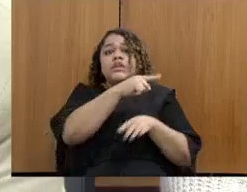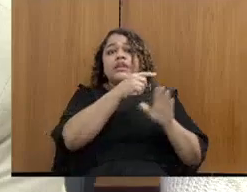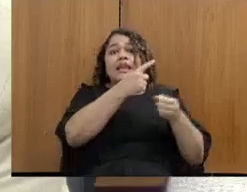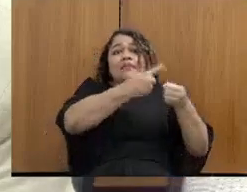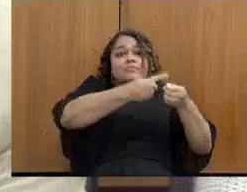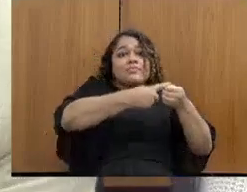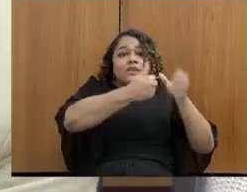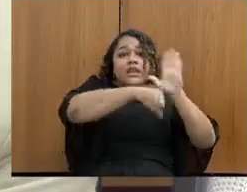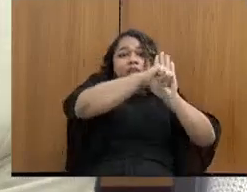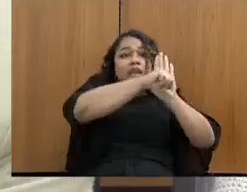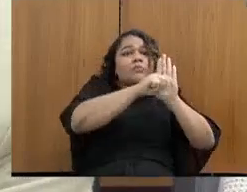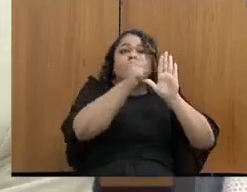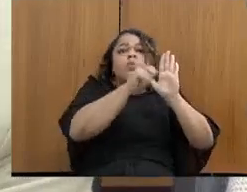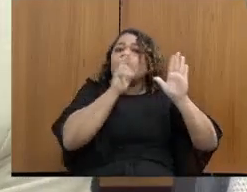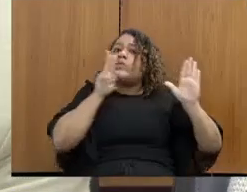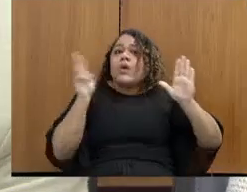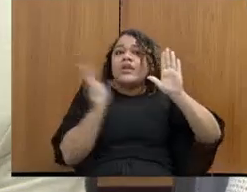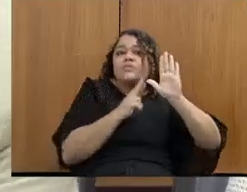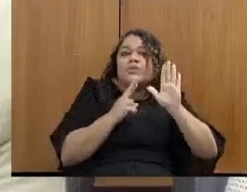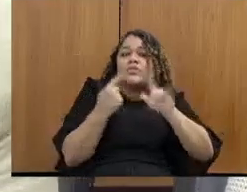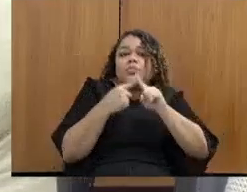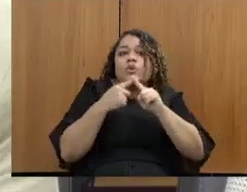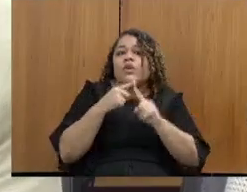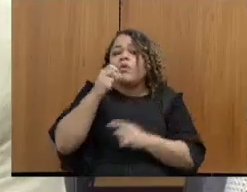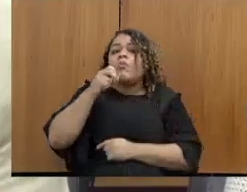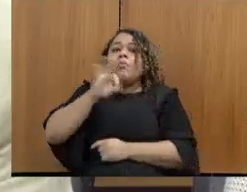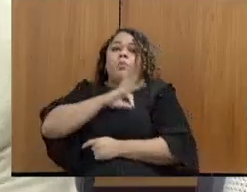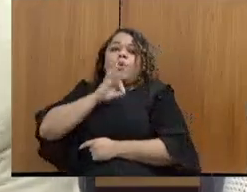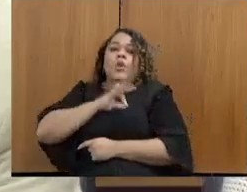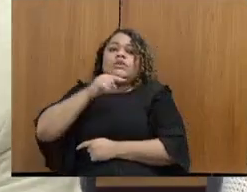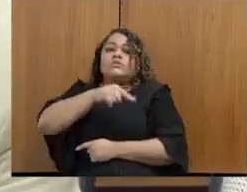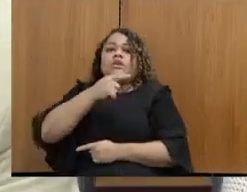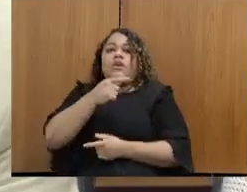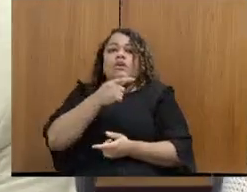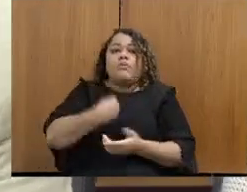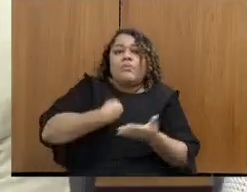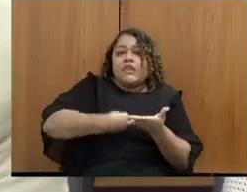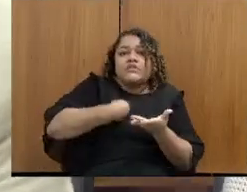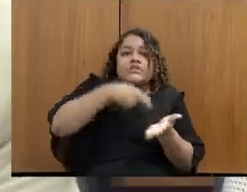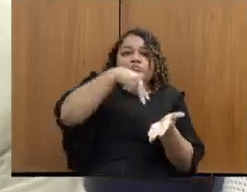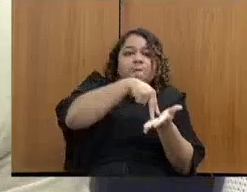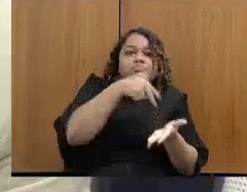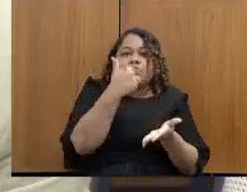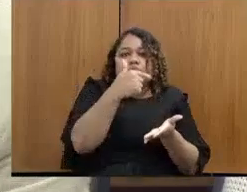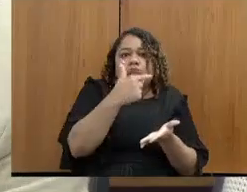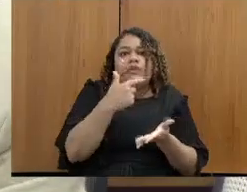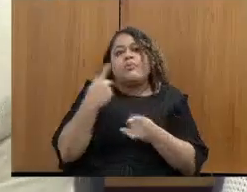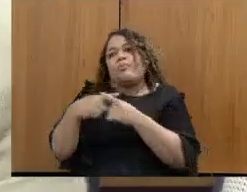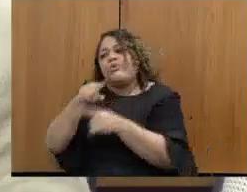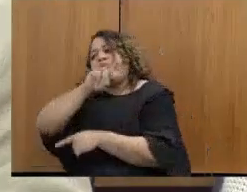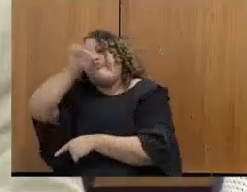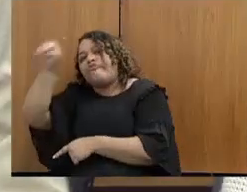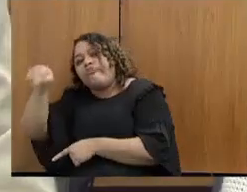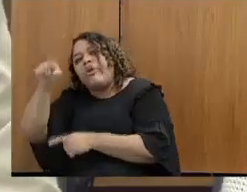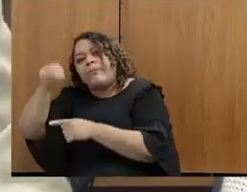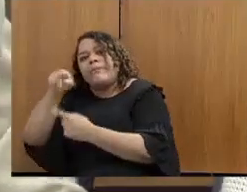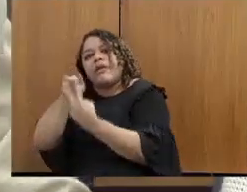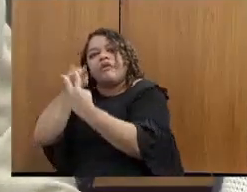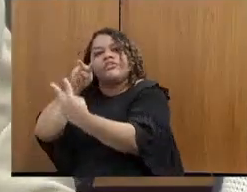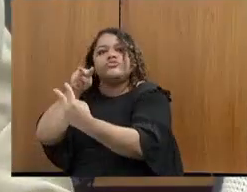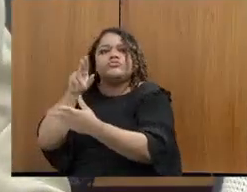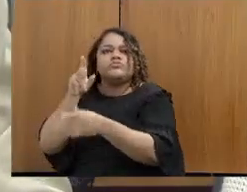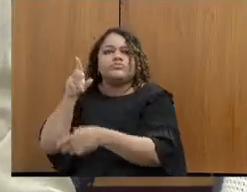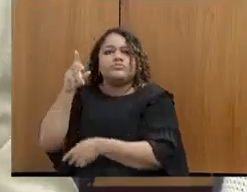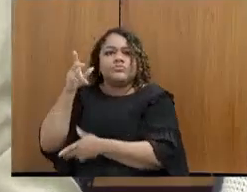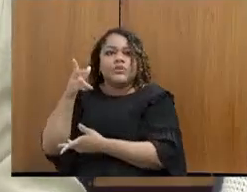policiamento no município em decorrência dessa regionalização digital ah essa praticidade da